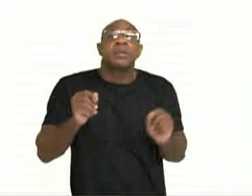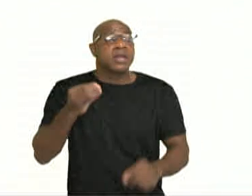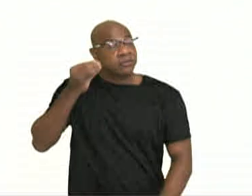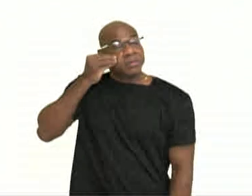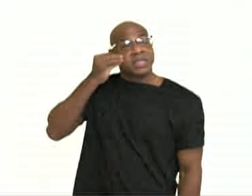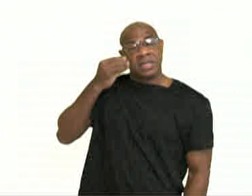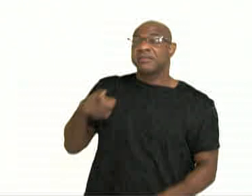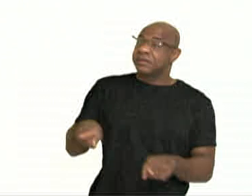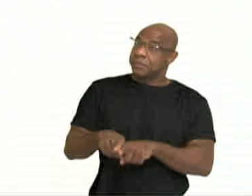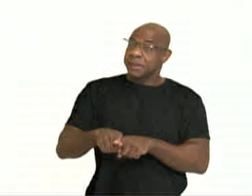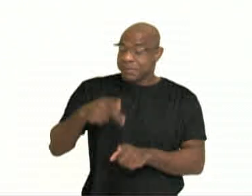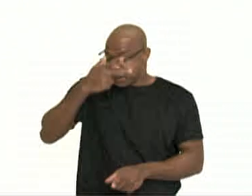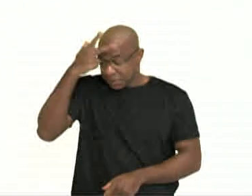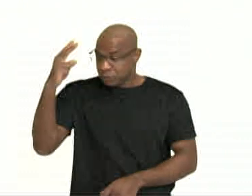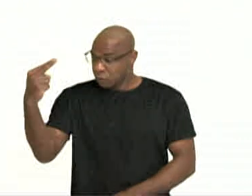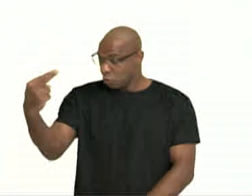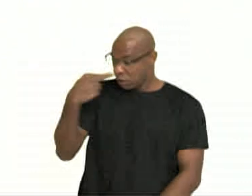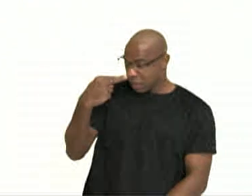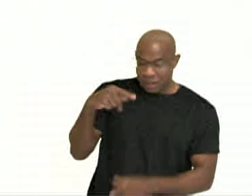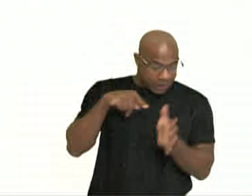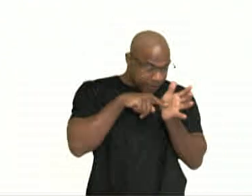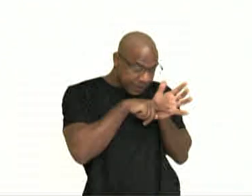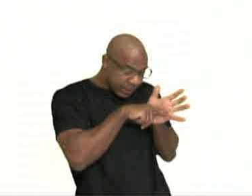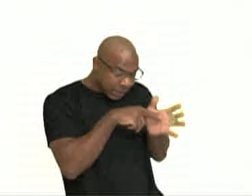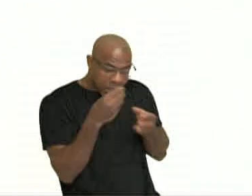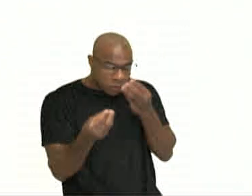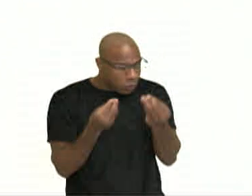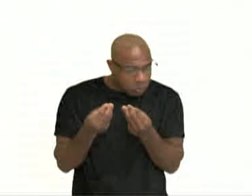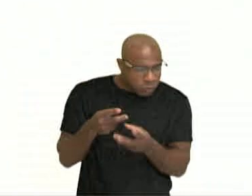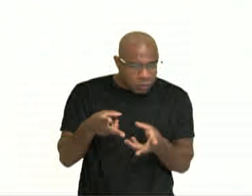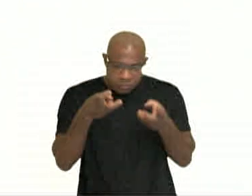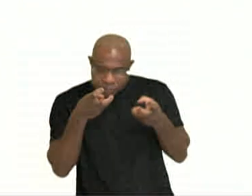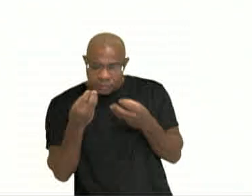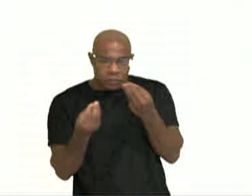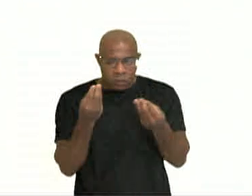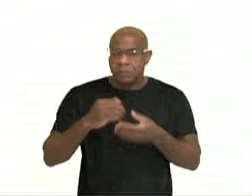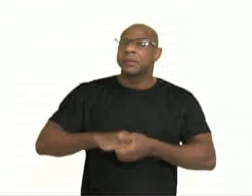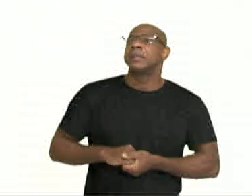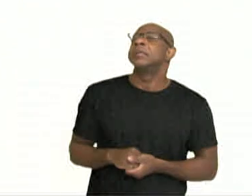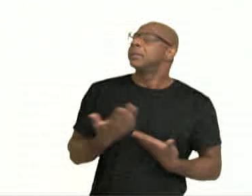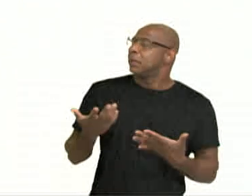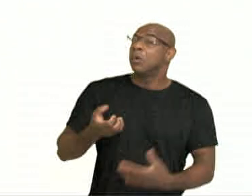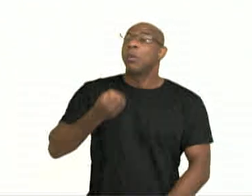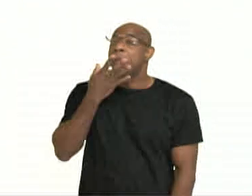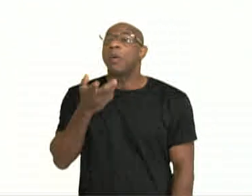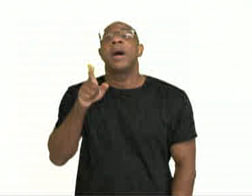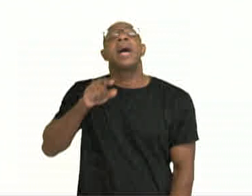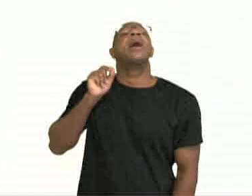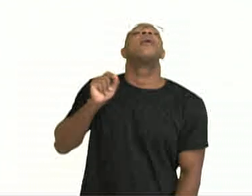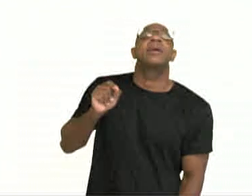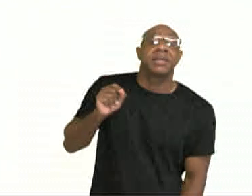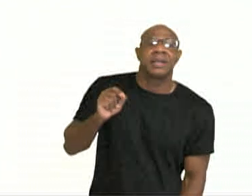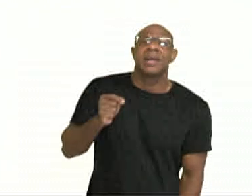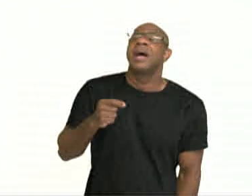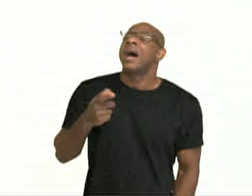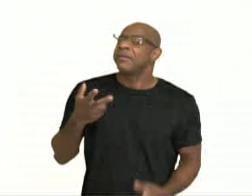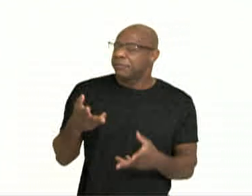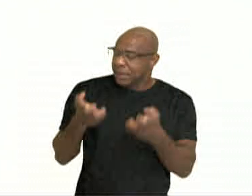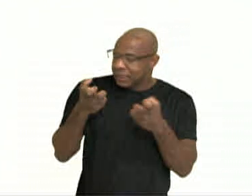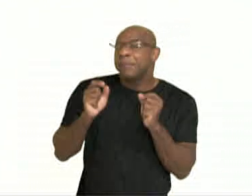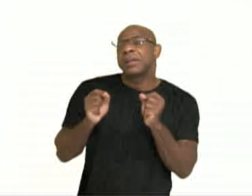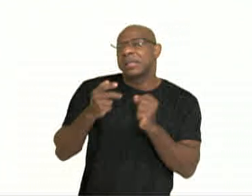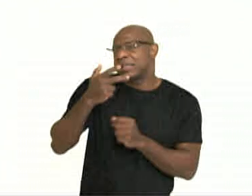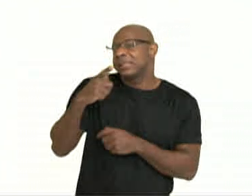próprias interpretações. O lado bom disso é que podemos conhecer muitas pessoas passando por momentos